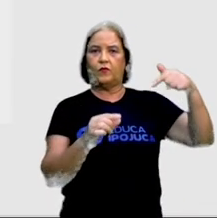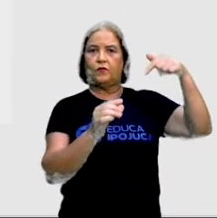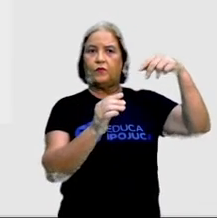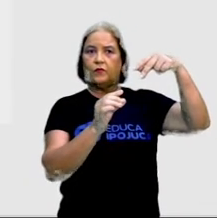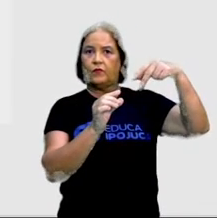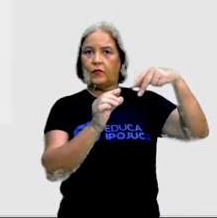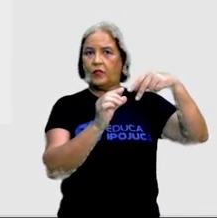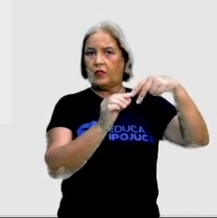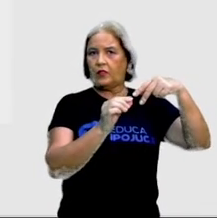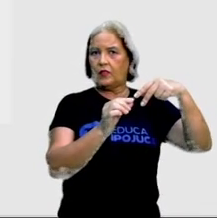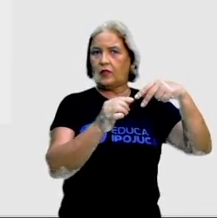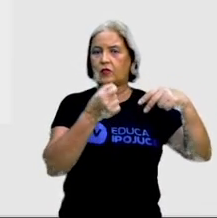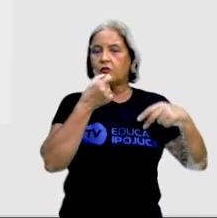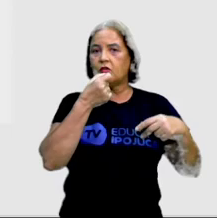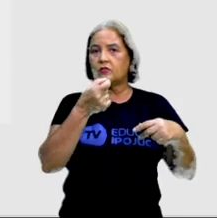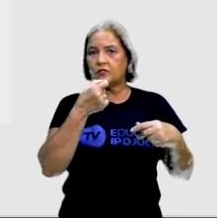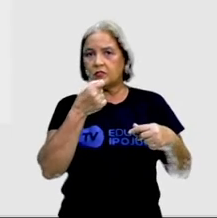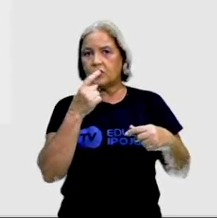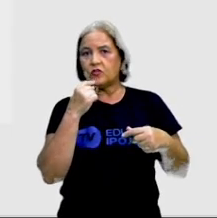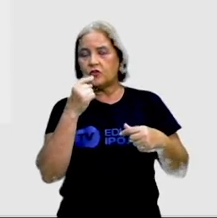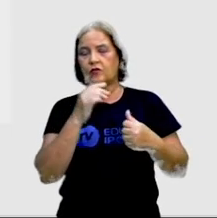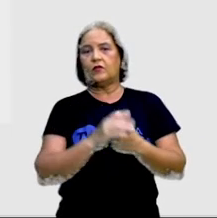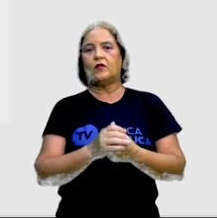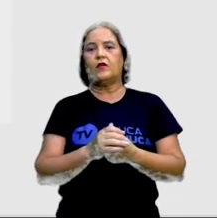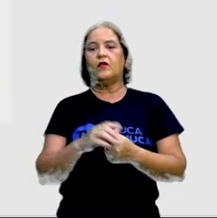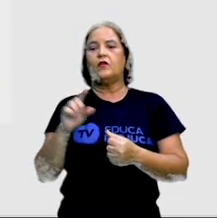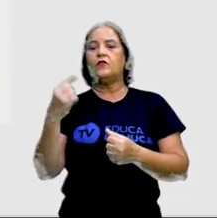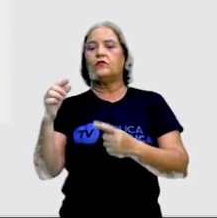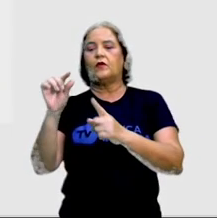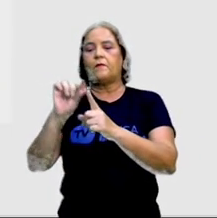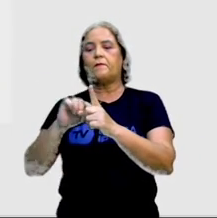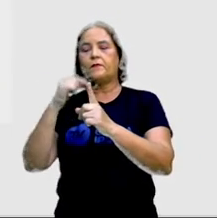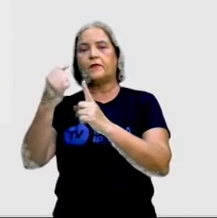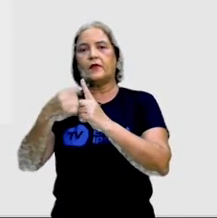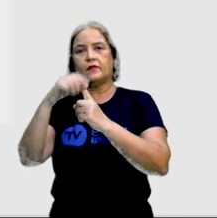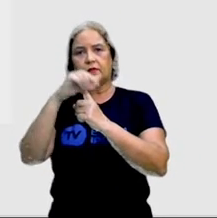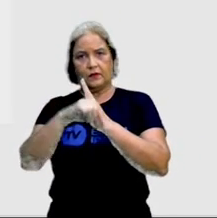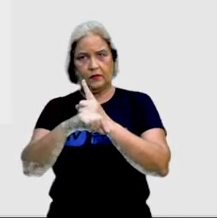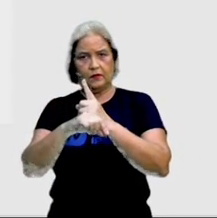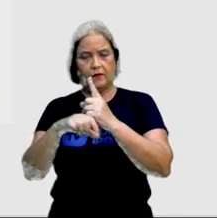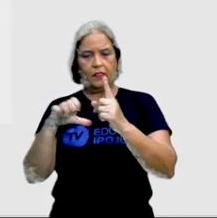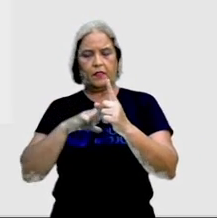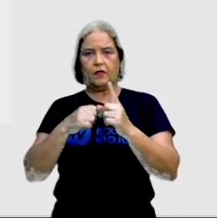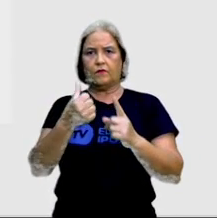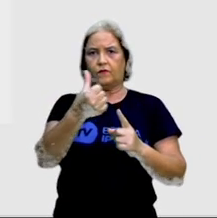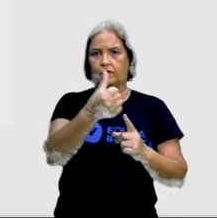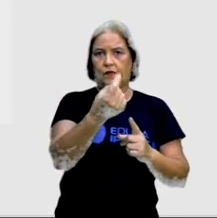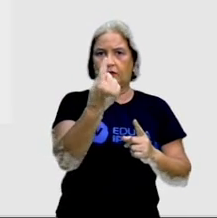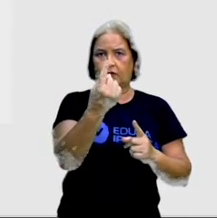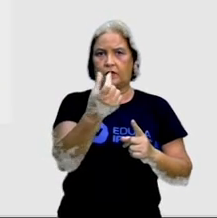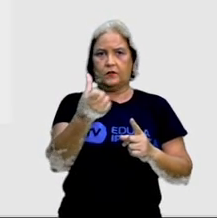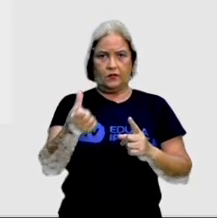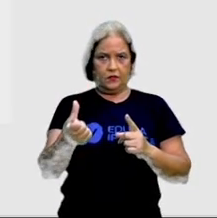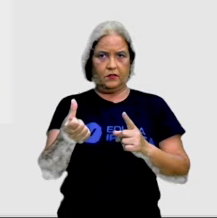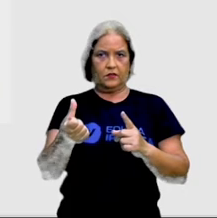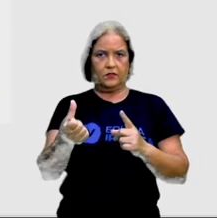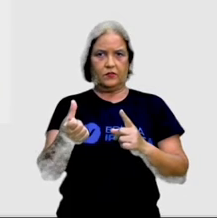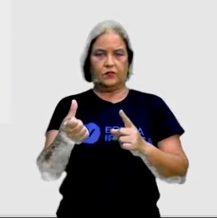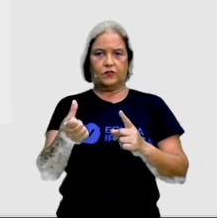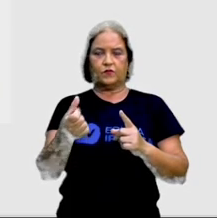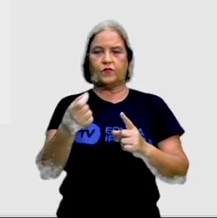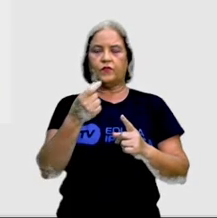e algumas bananas nós temos aqui o total de 16 acerolas e de 15 bananas